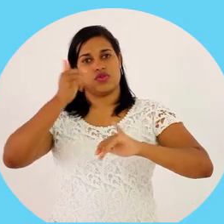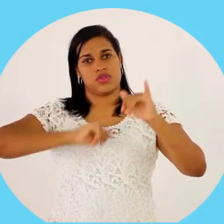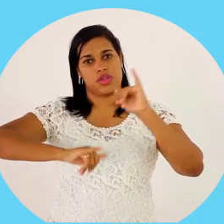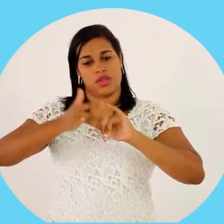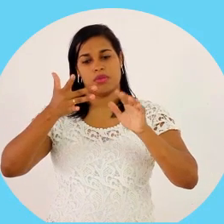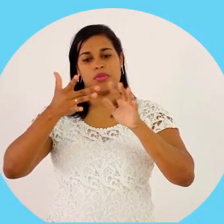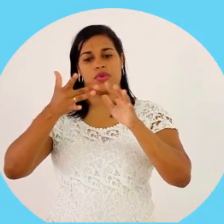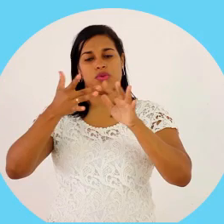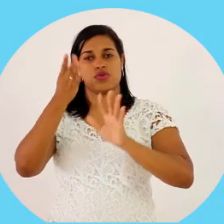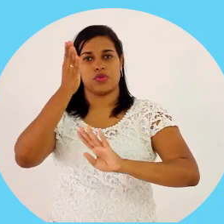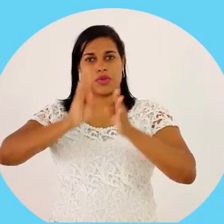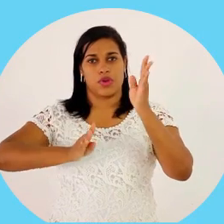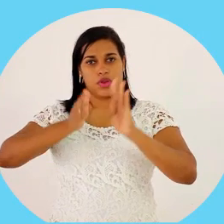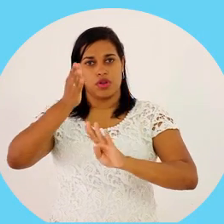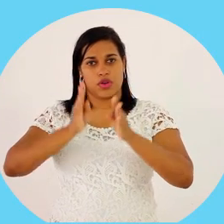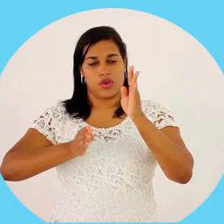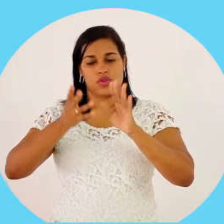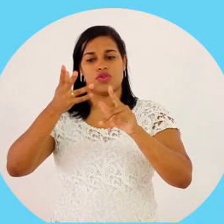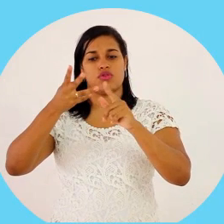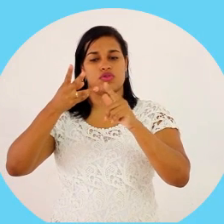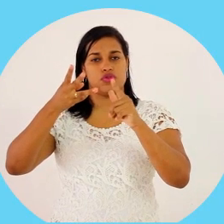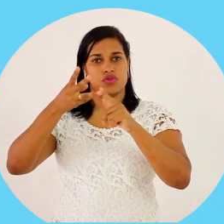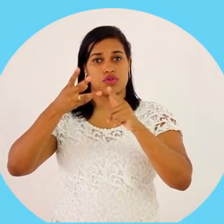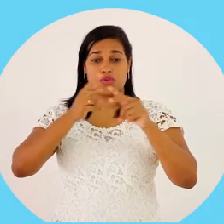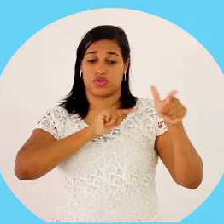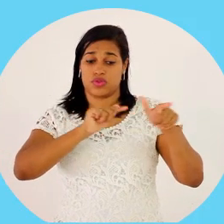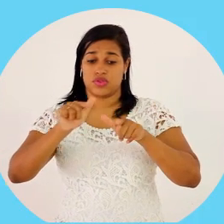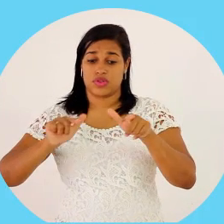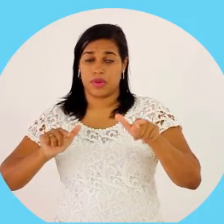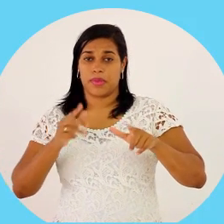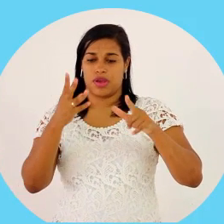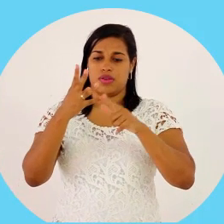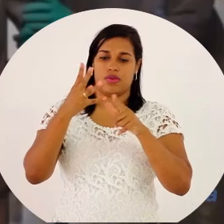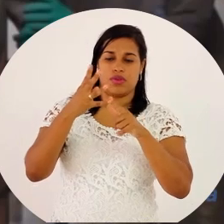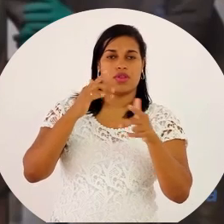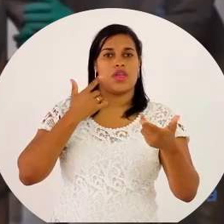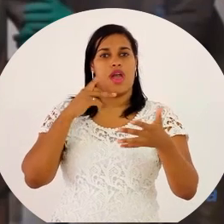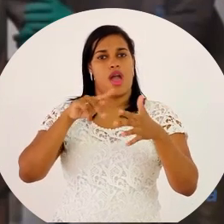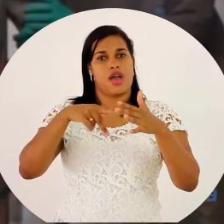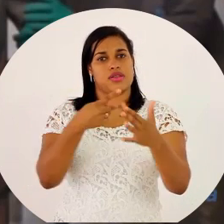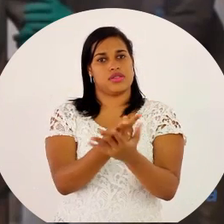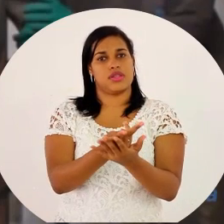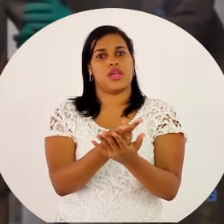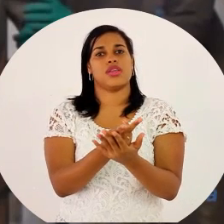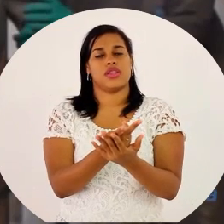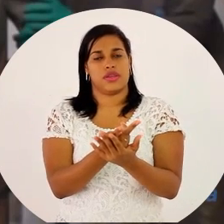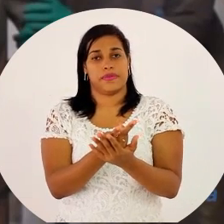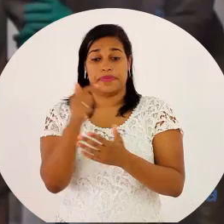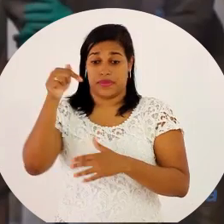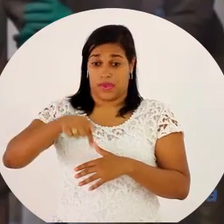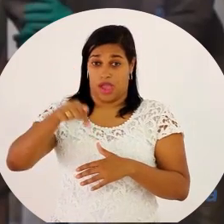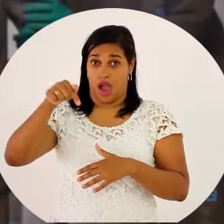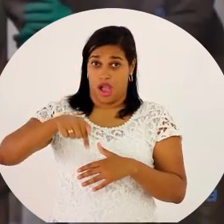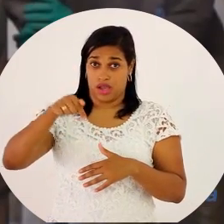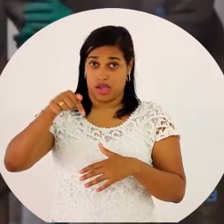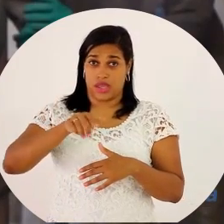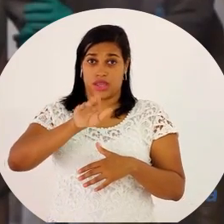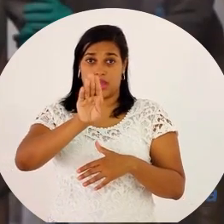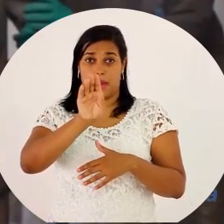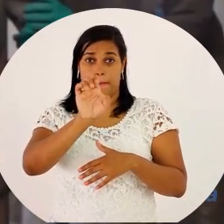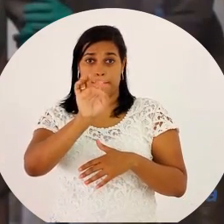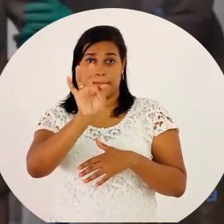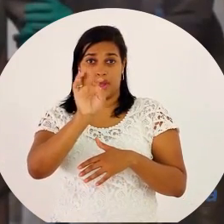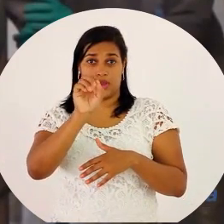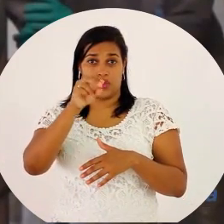os biológicos, os ergonômicos e os de acidente. Aqui na betoneira, por exemplo, a função do betoneiro, o